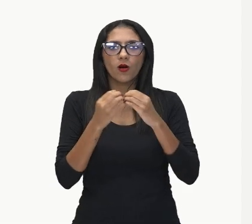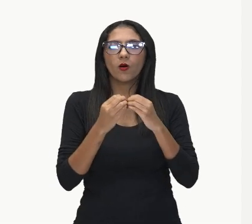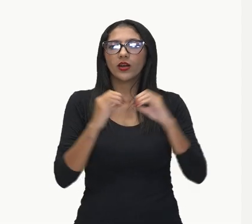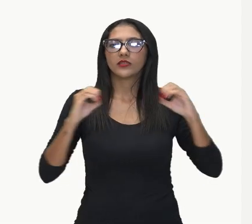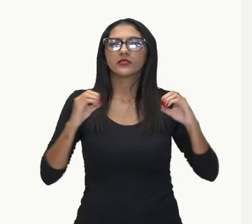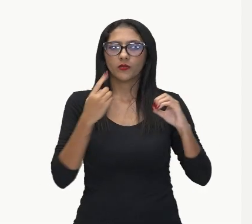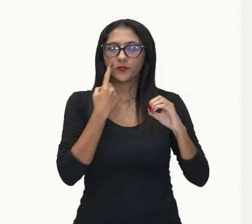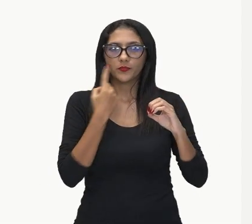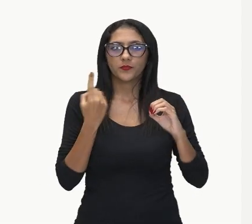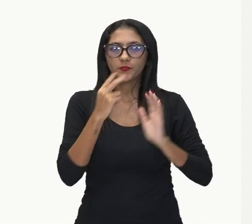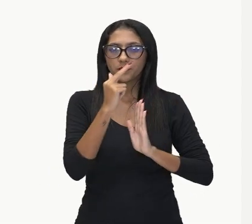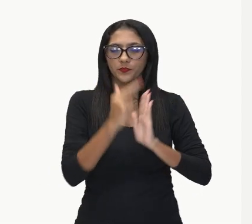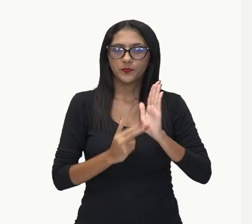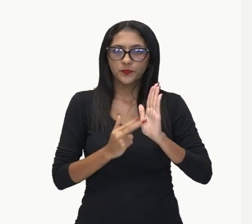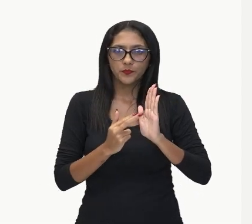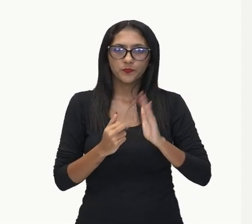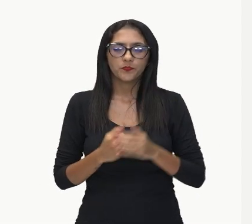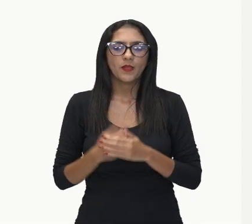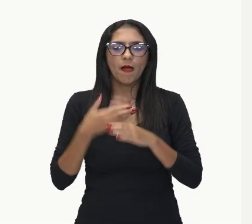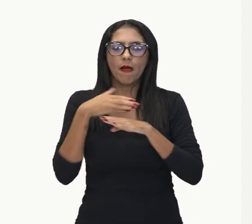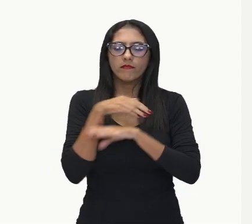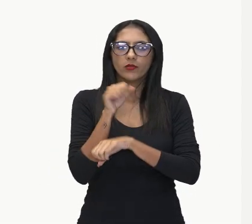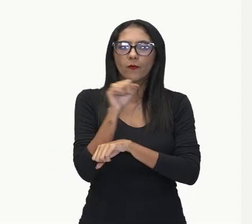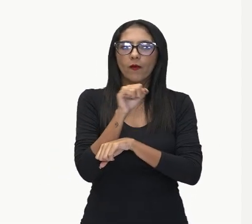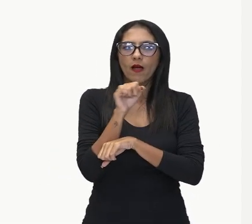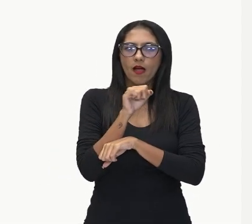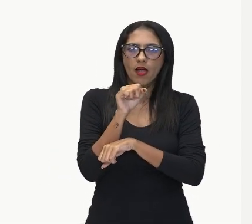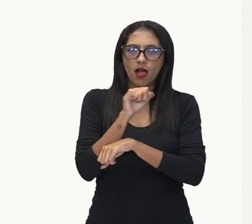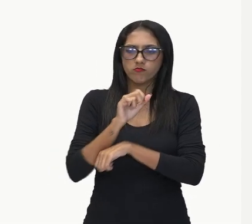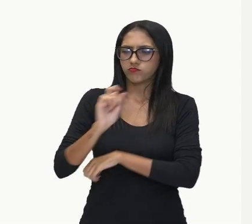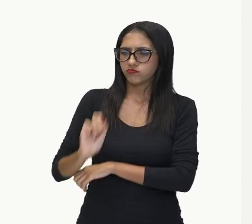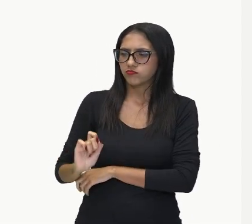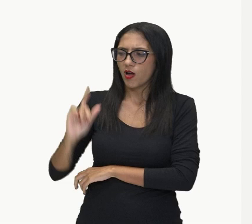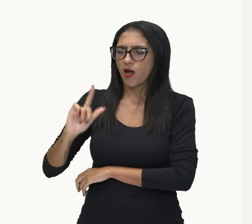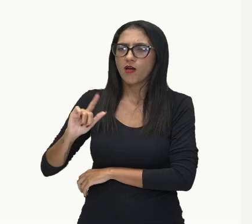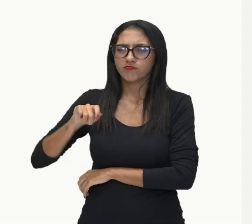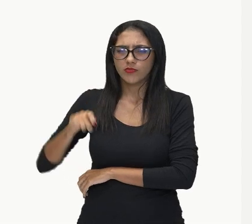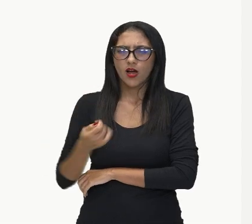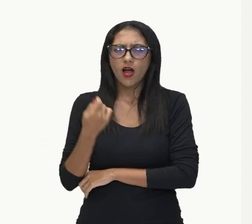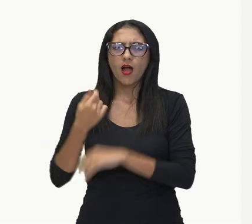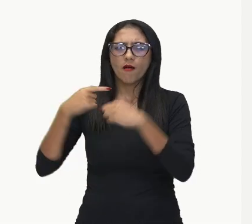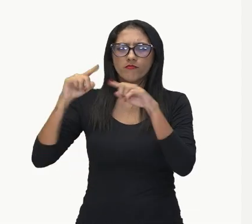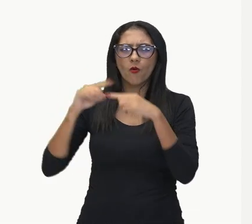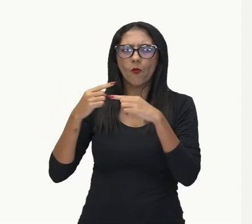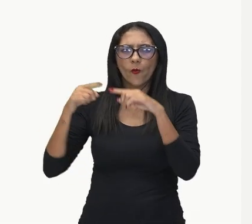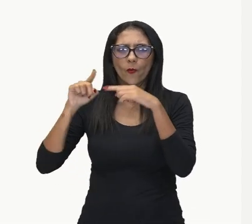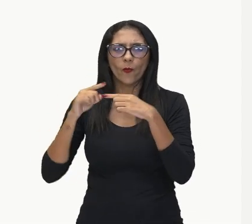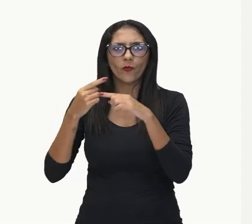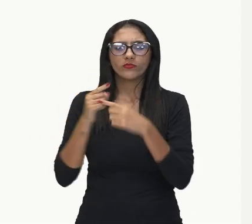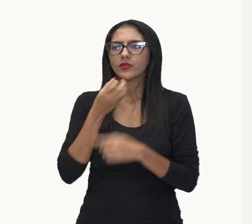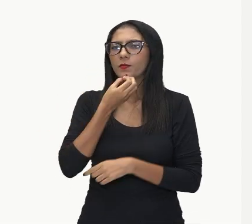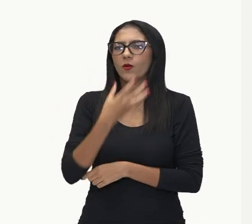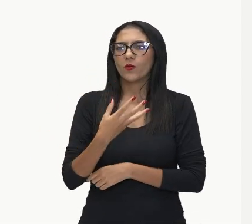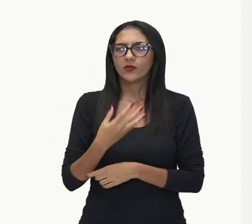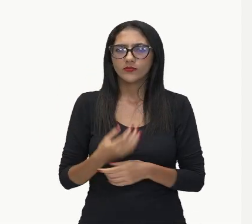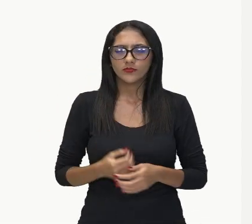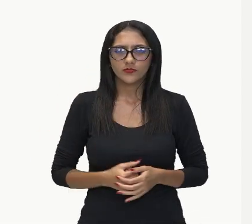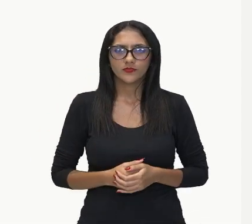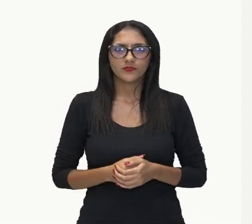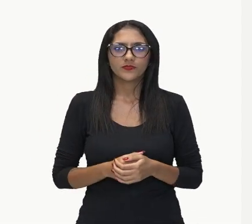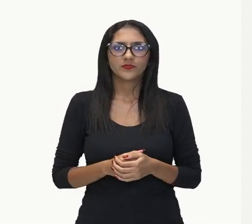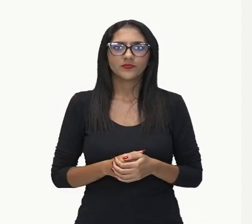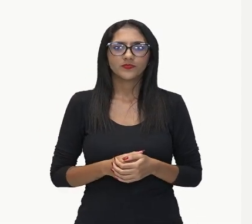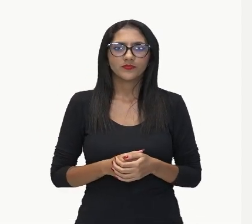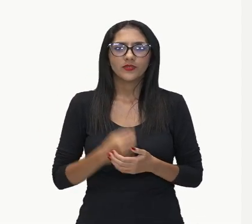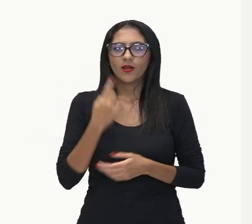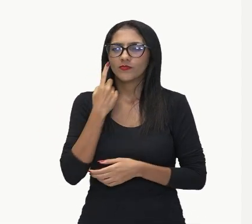Olha só. Entra no carro, amiga, aumenta o som e bota uma moda boa. Essa segunda oração,